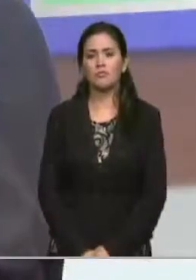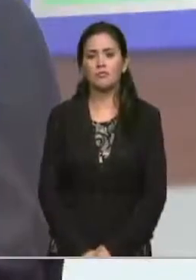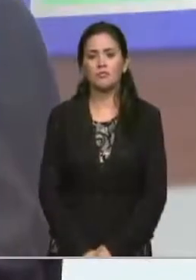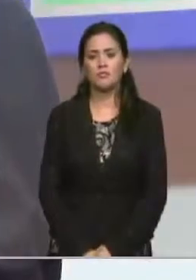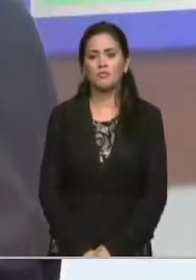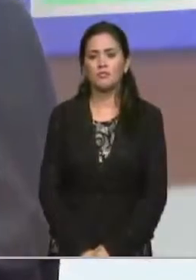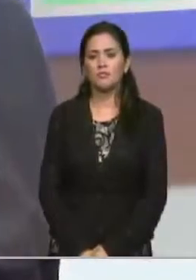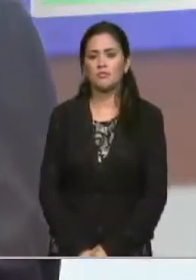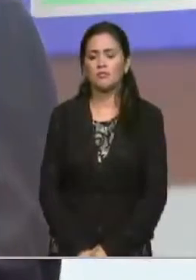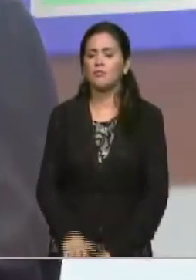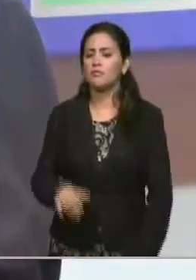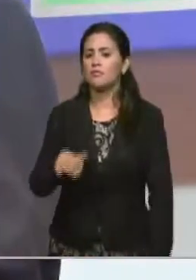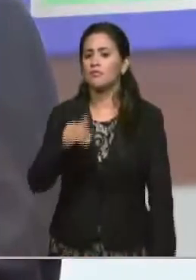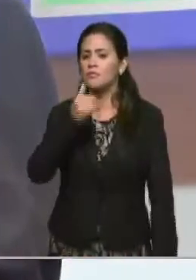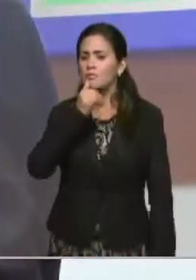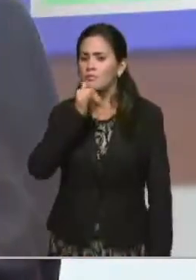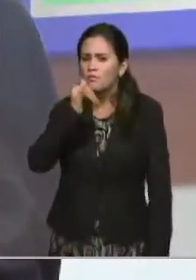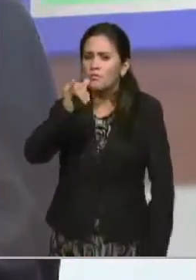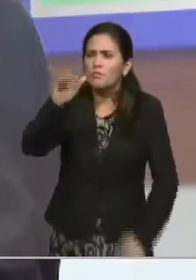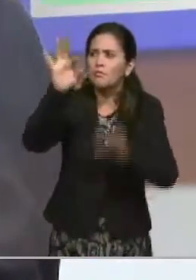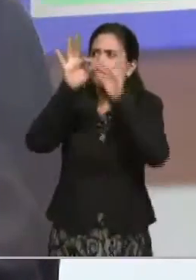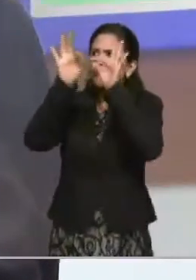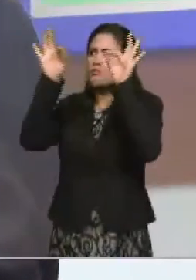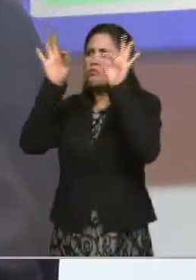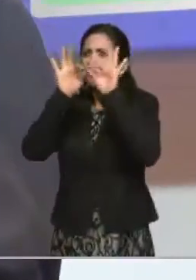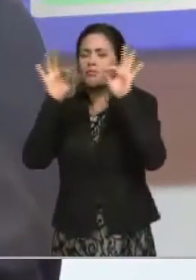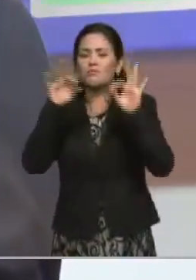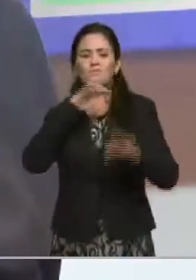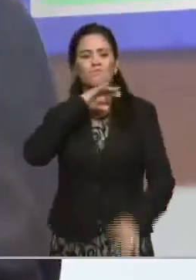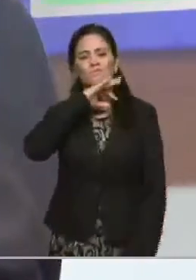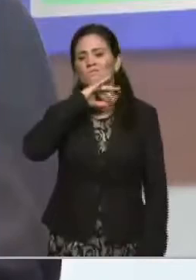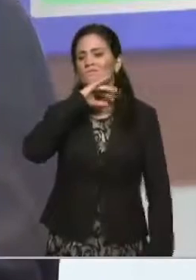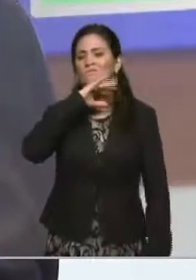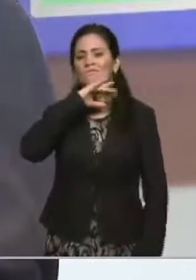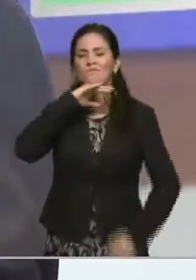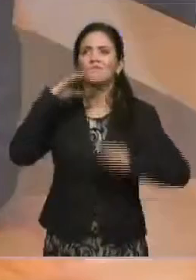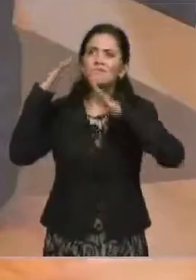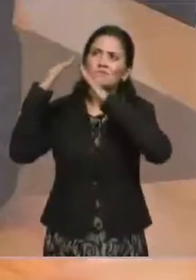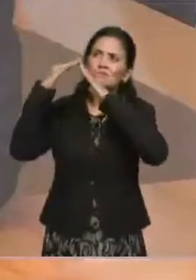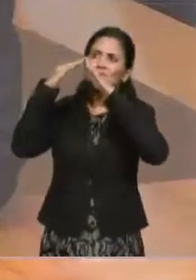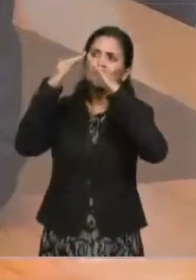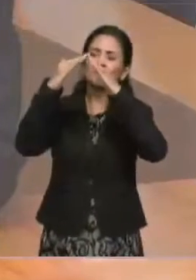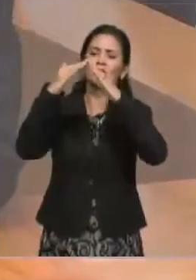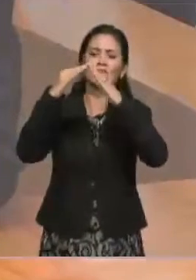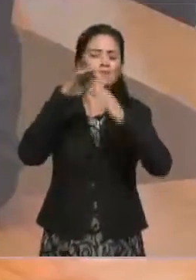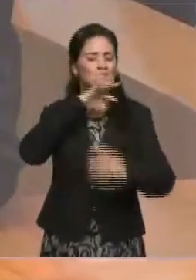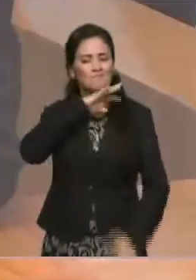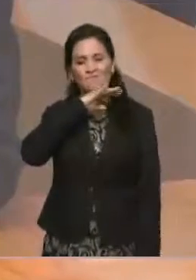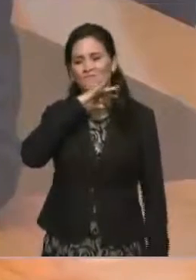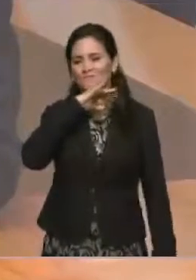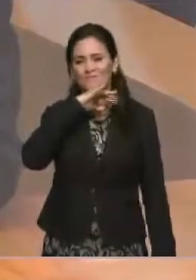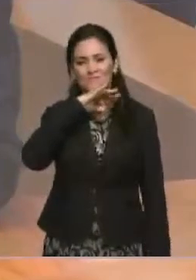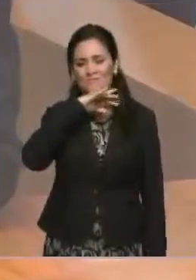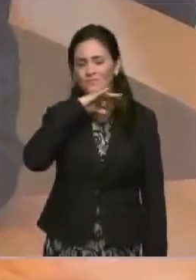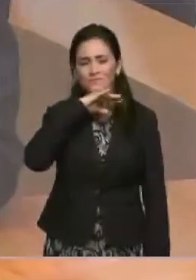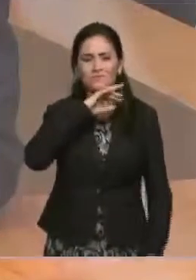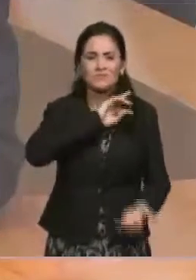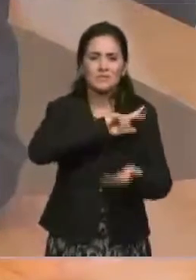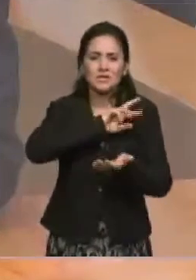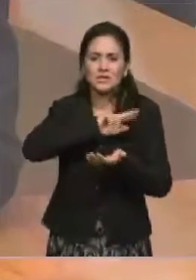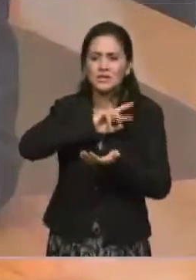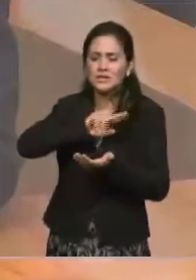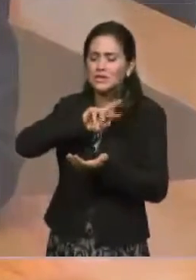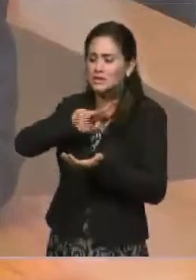Rede elétrica, deputado Bira, comprometida, telhado danificado, e diversos e tantos outros